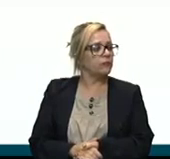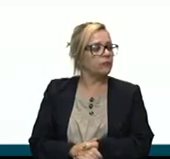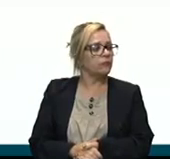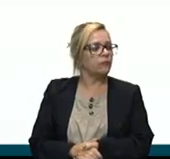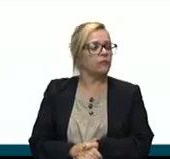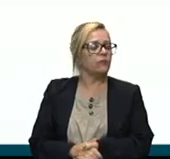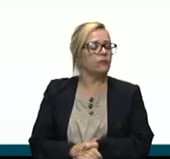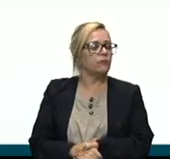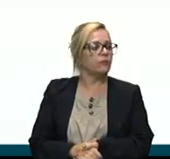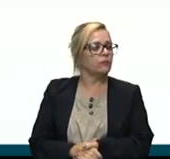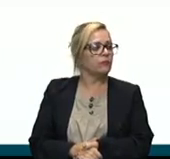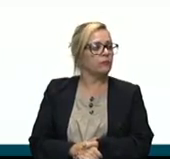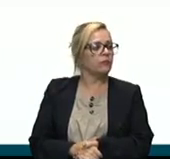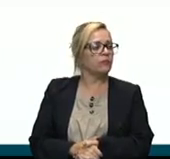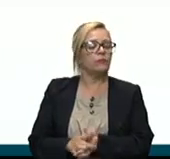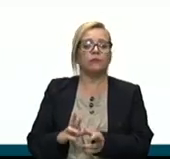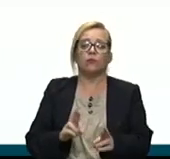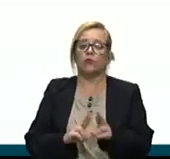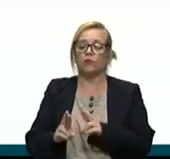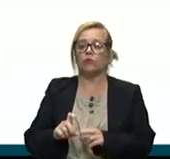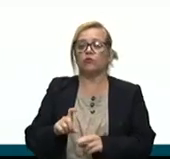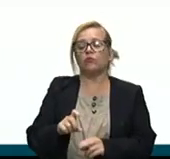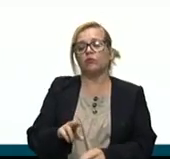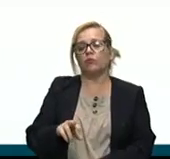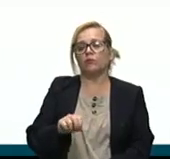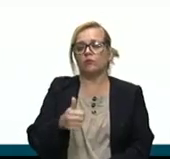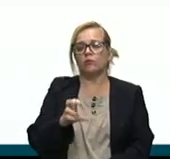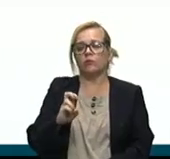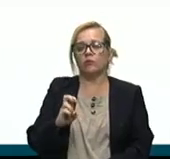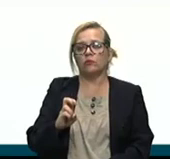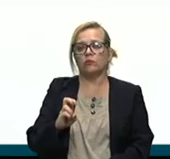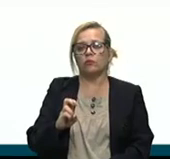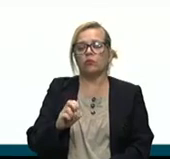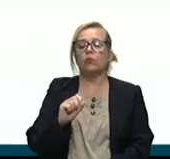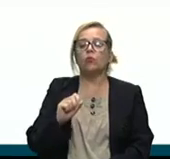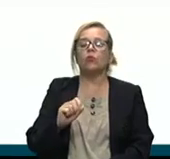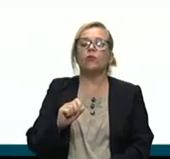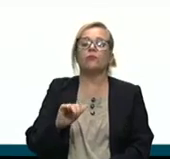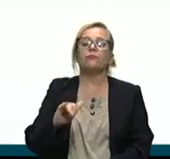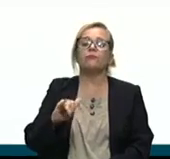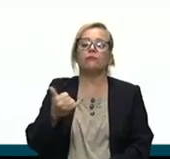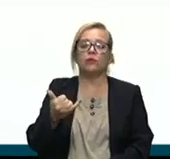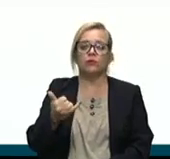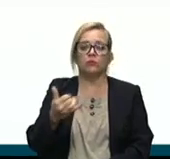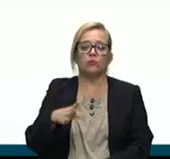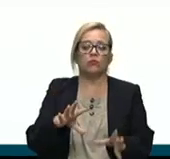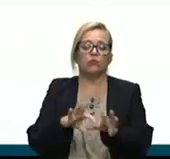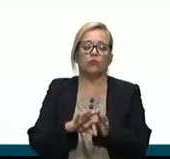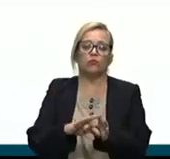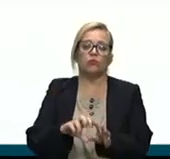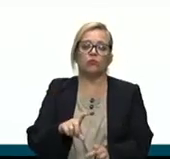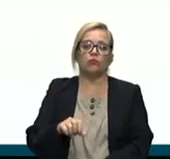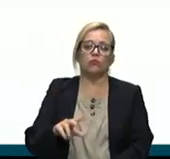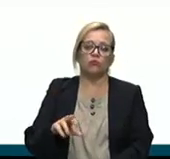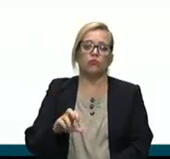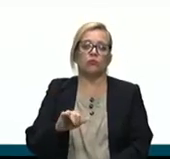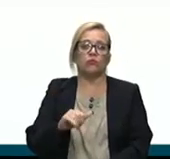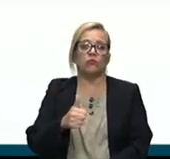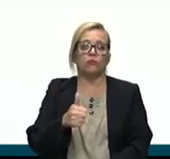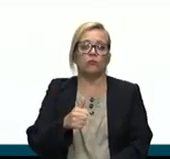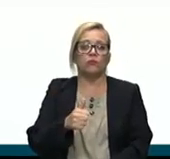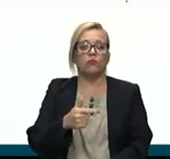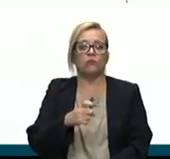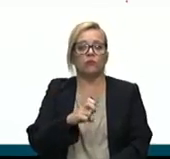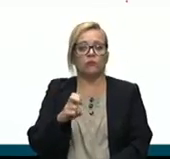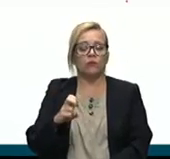para o valor y correspondente a x igual a 15. Qual é o y correspondente a x igual a 15? Eu preciso descobrir esse